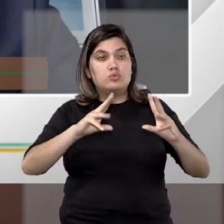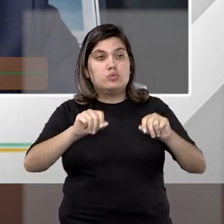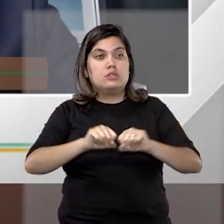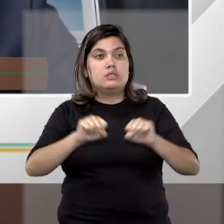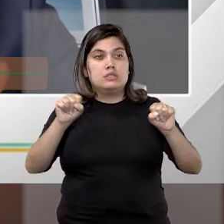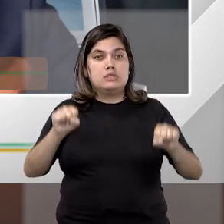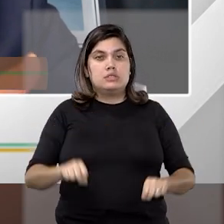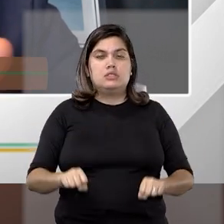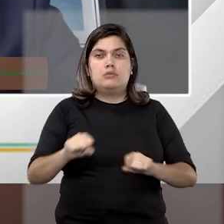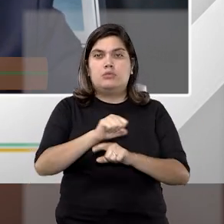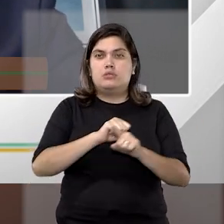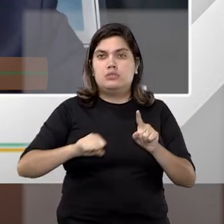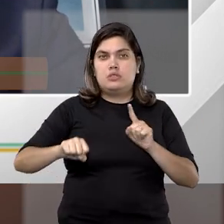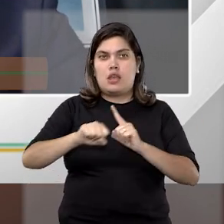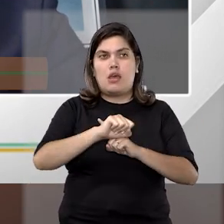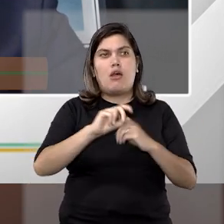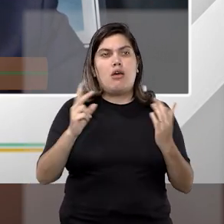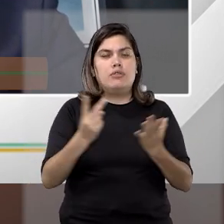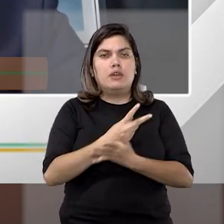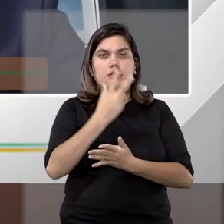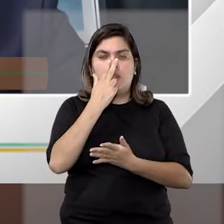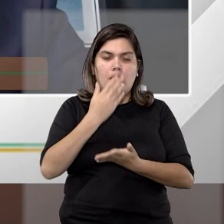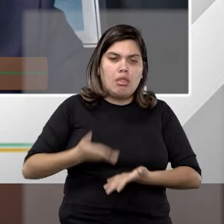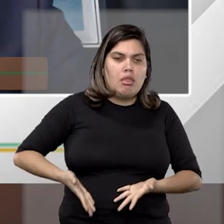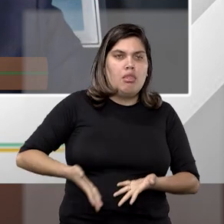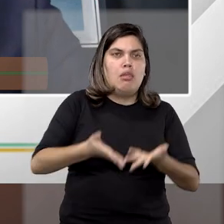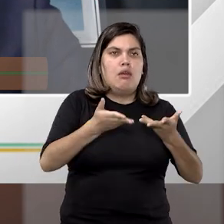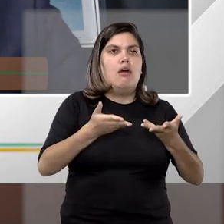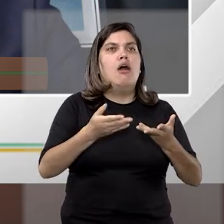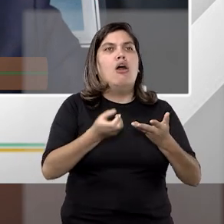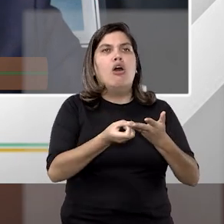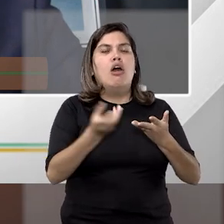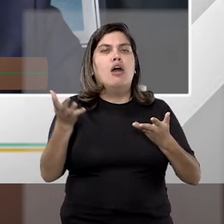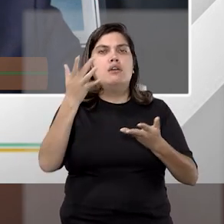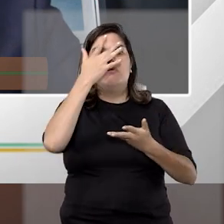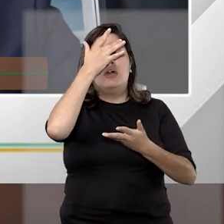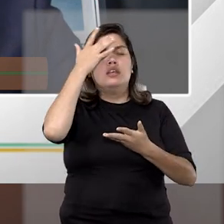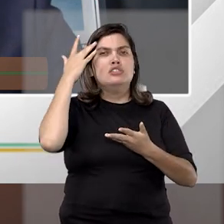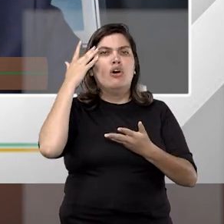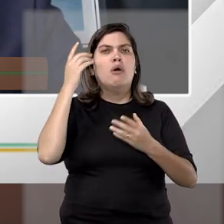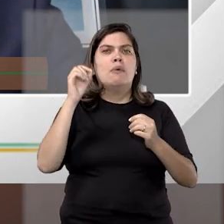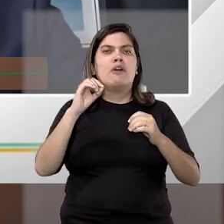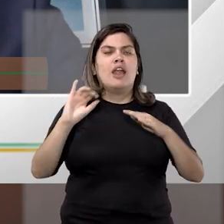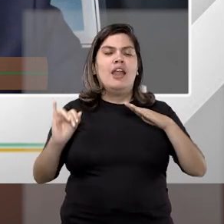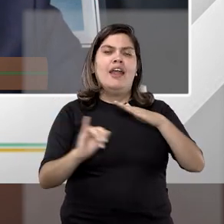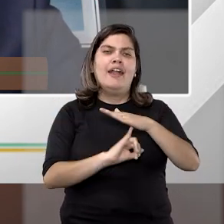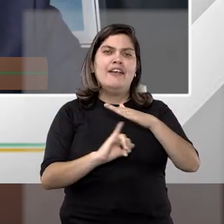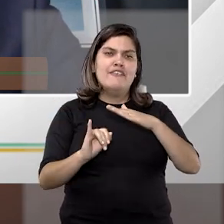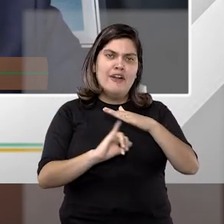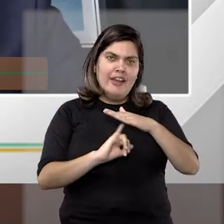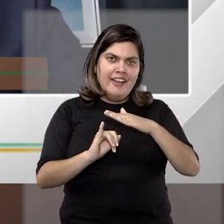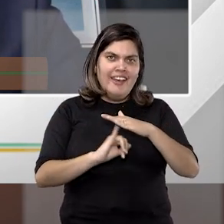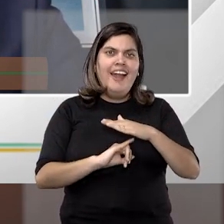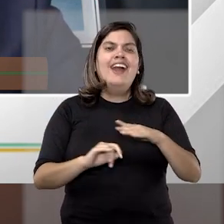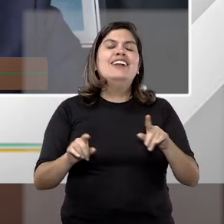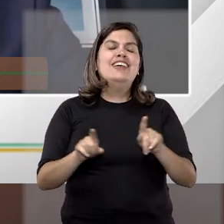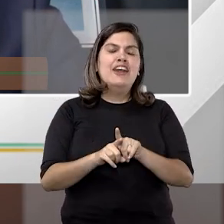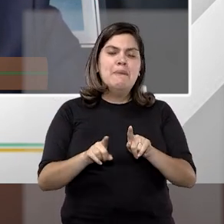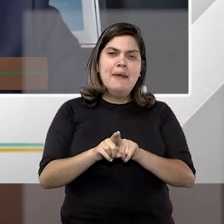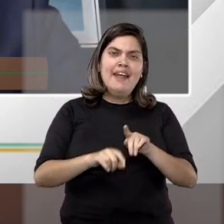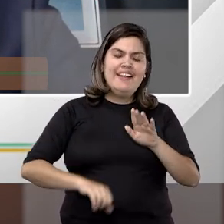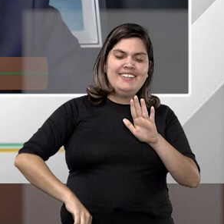decorre de todos os sistema social e acaba empurrando uma massa de pessoas para a informalidade